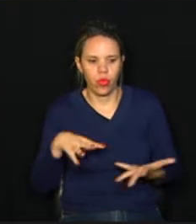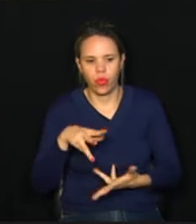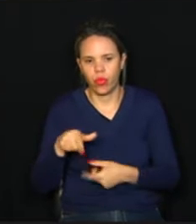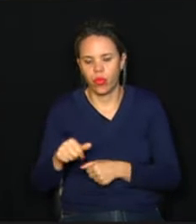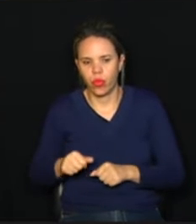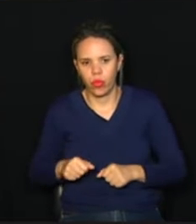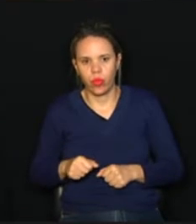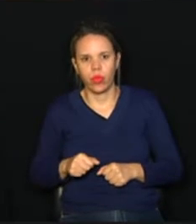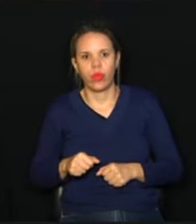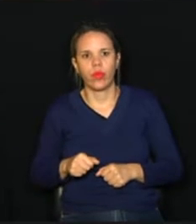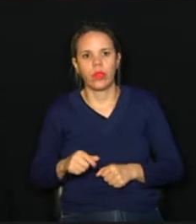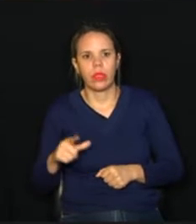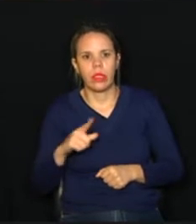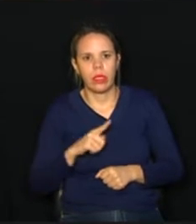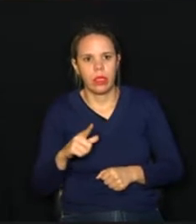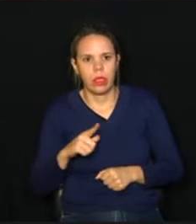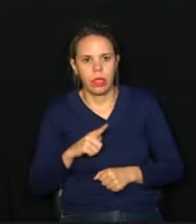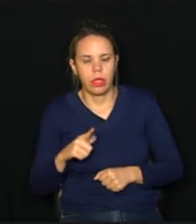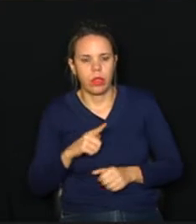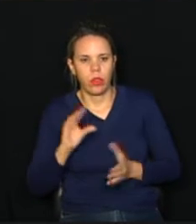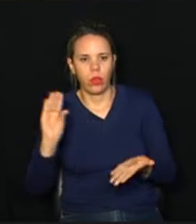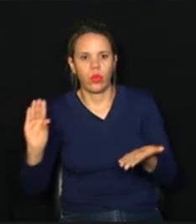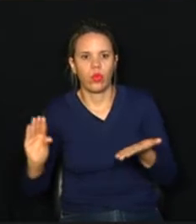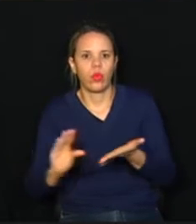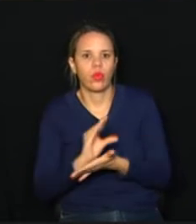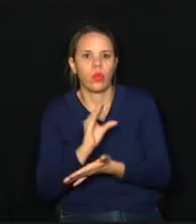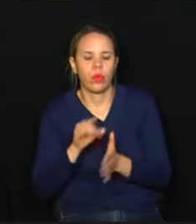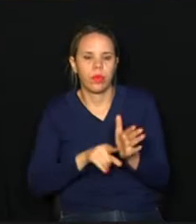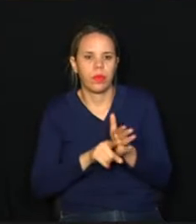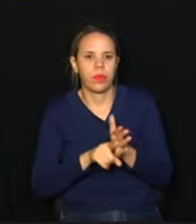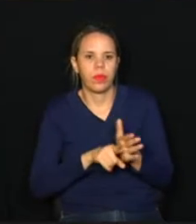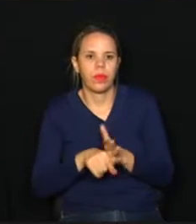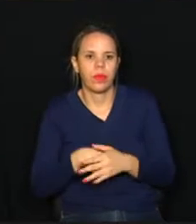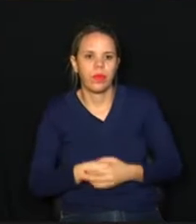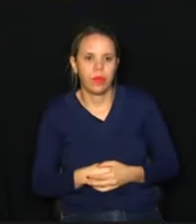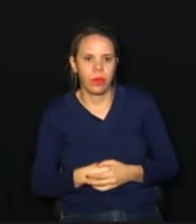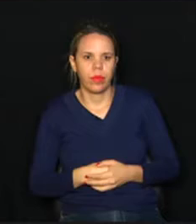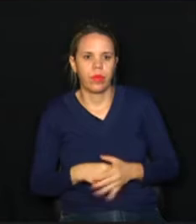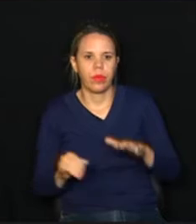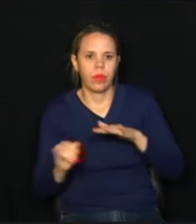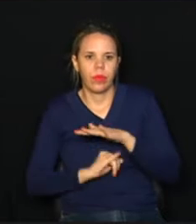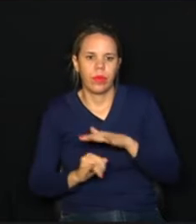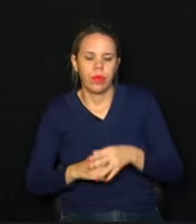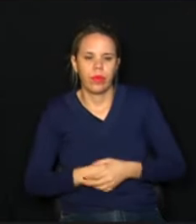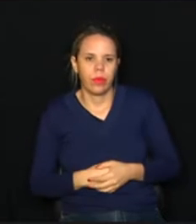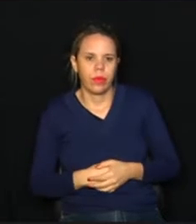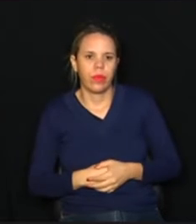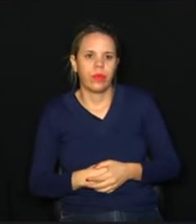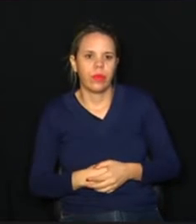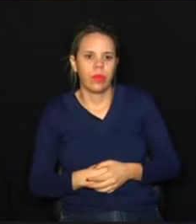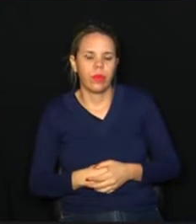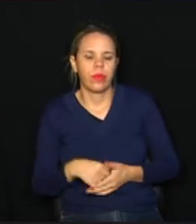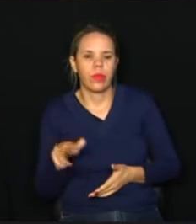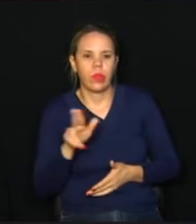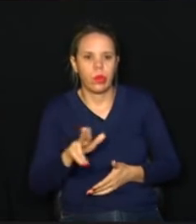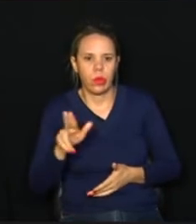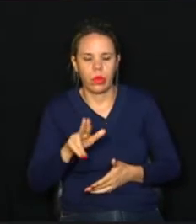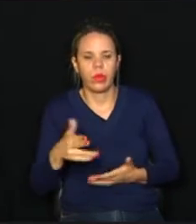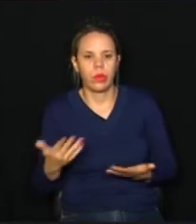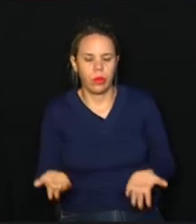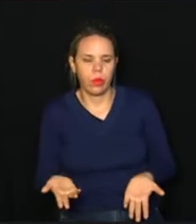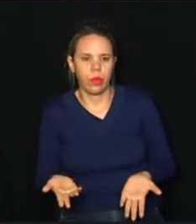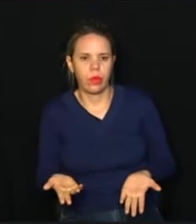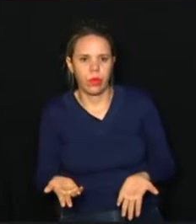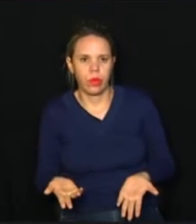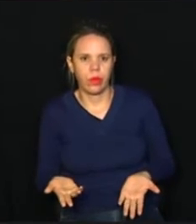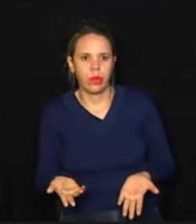todos reservam uma parte dos seus investimentos para a pesquisa, para os institutos, para as universidades. Isso